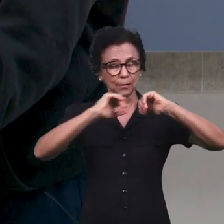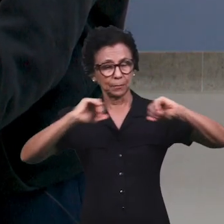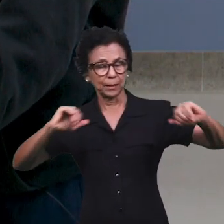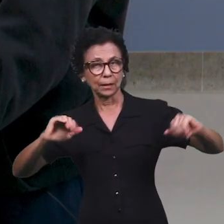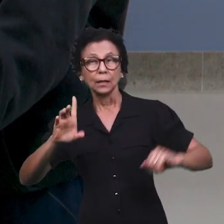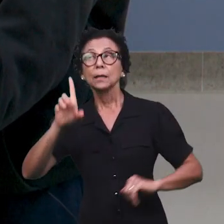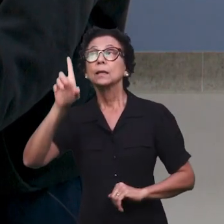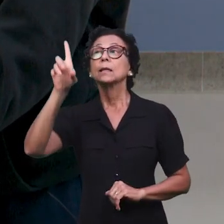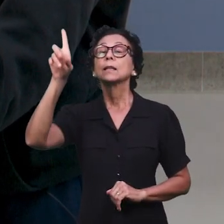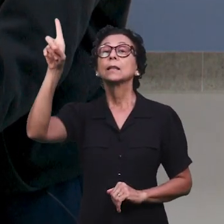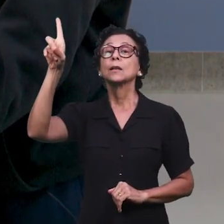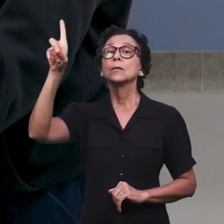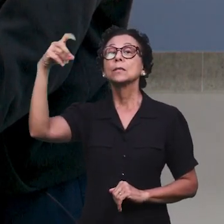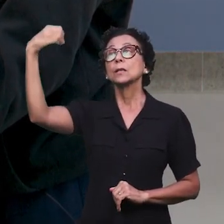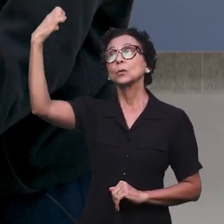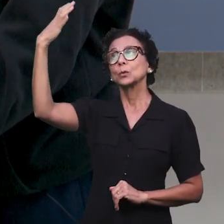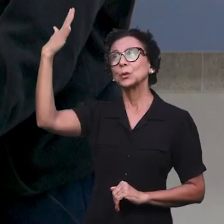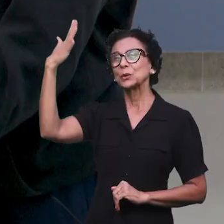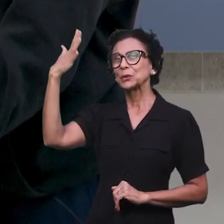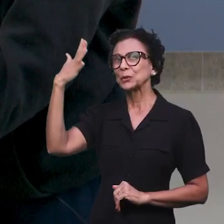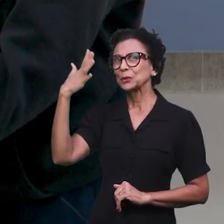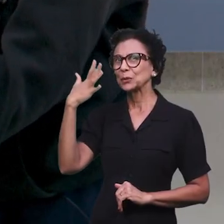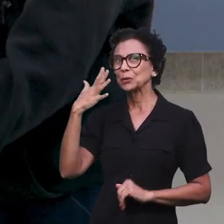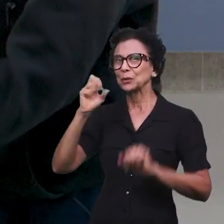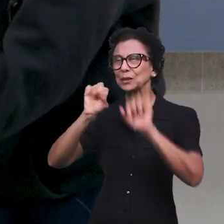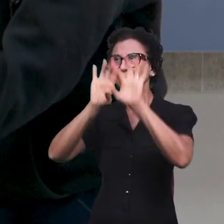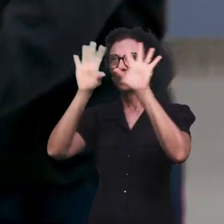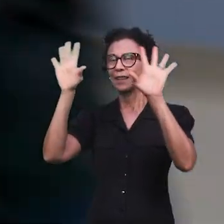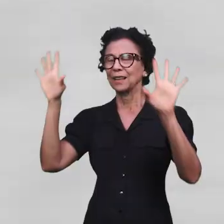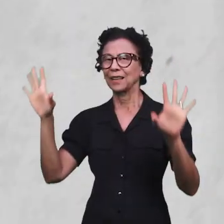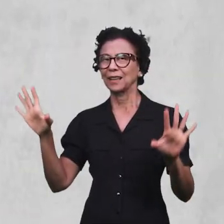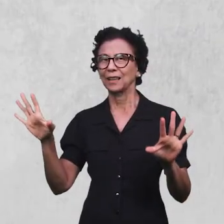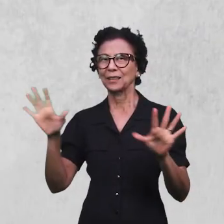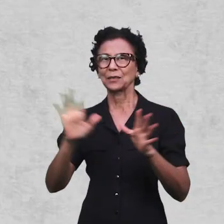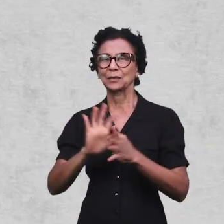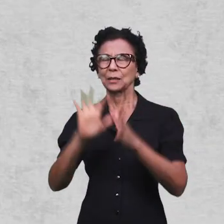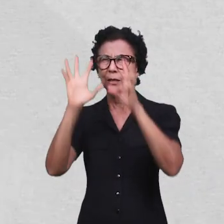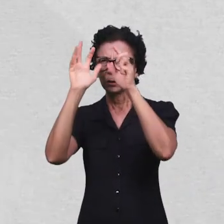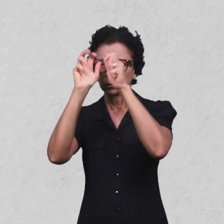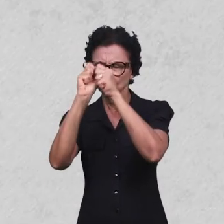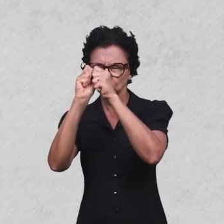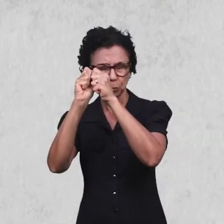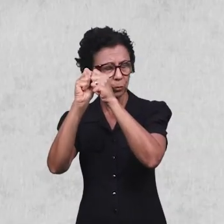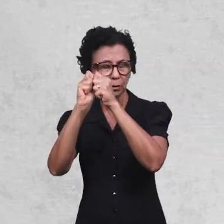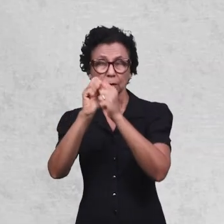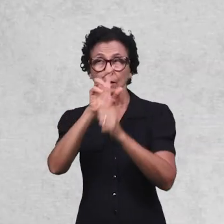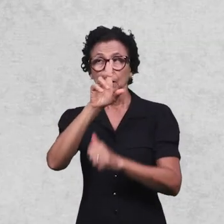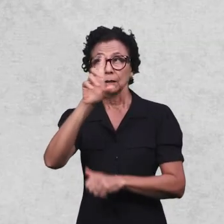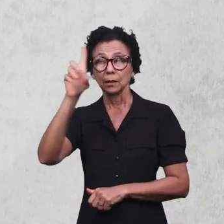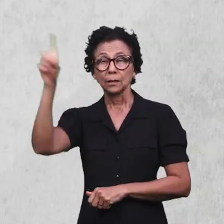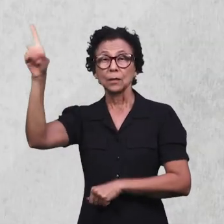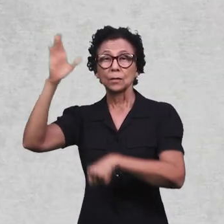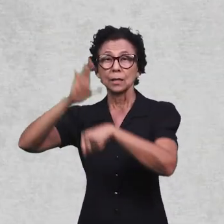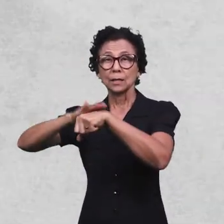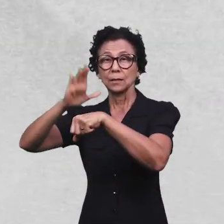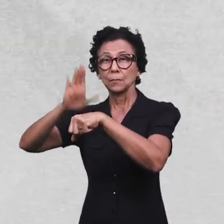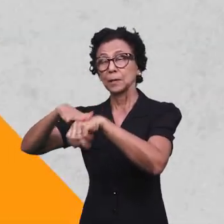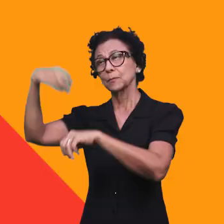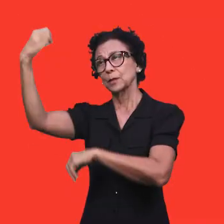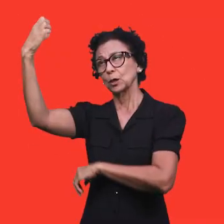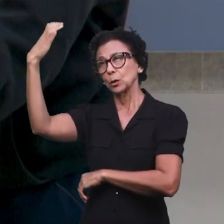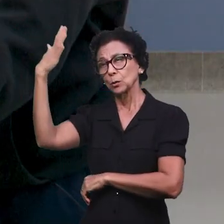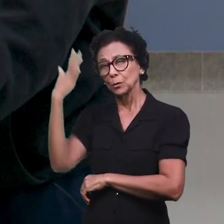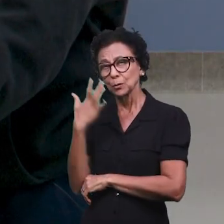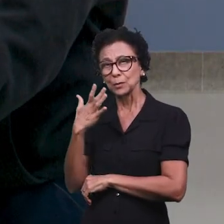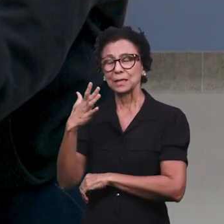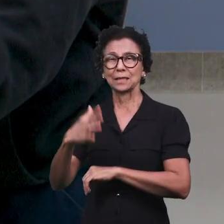não há trevas nenhuma, diz a palavra. Diz lá em João, 1 João, nosso Deus é luz e nele não há trevas alguma. E a nossa